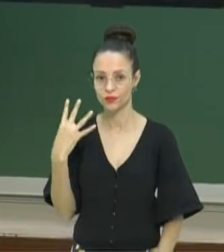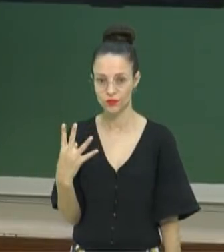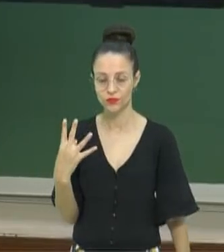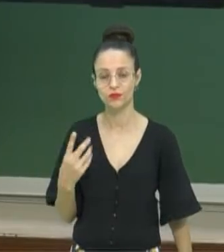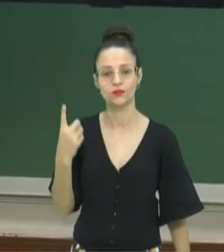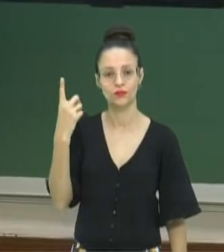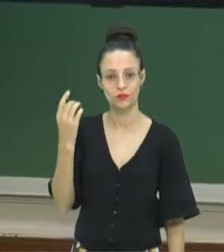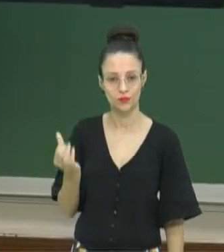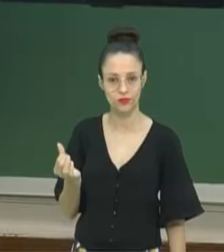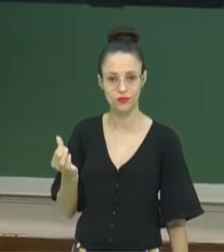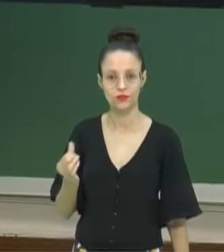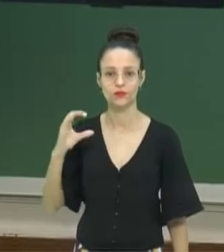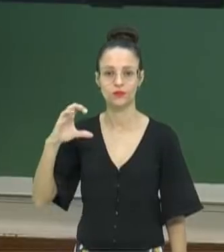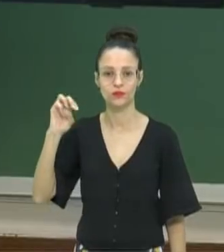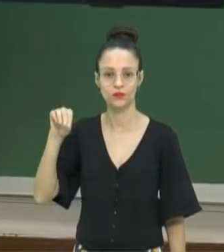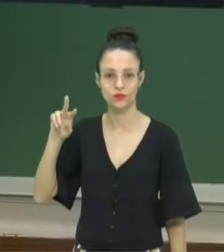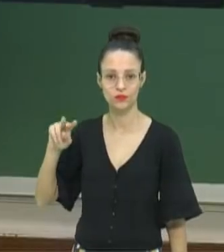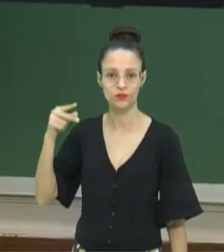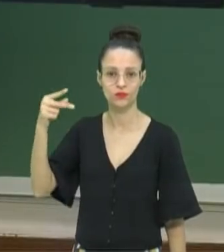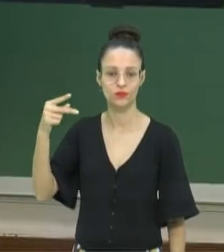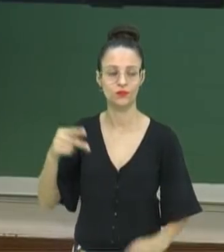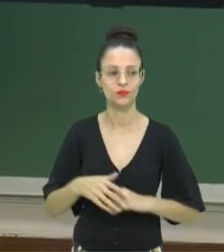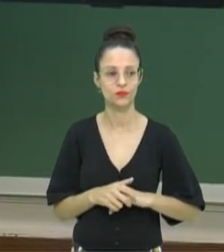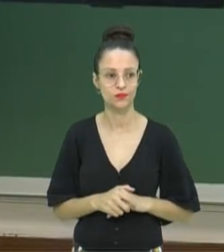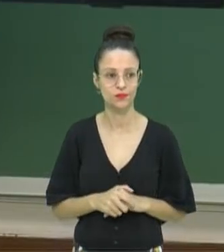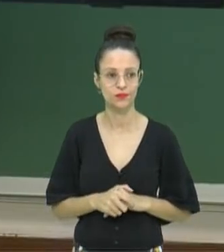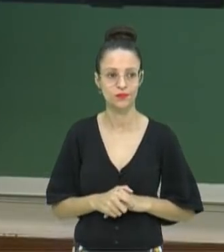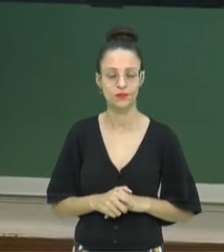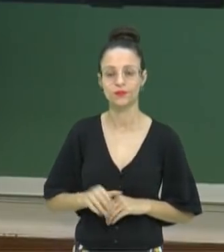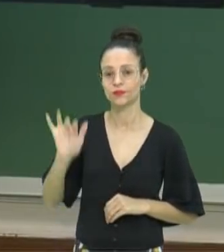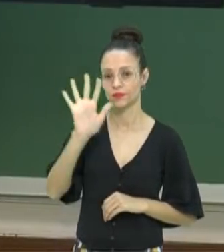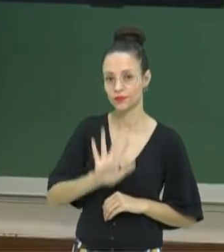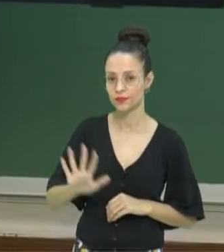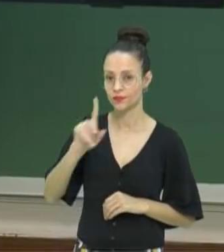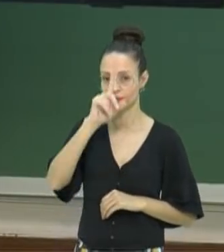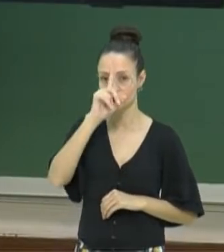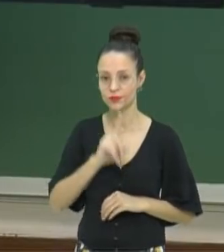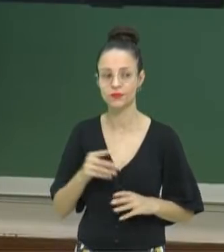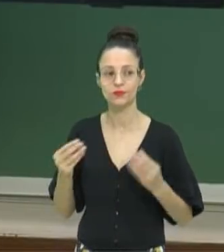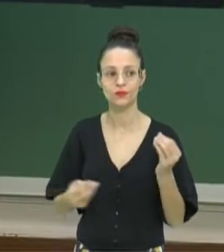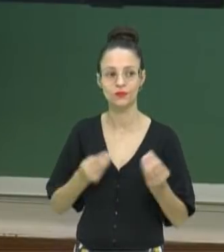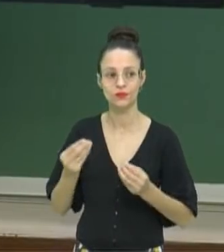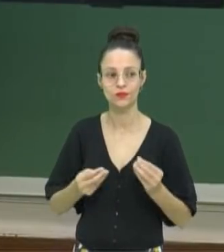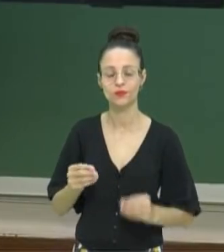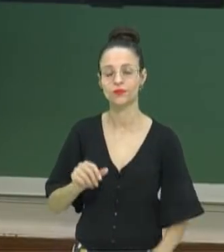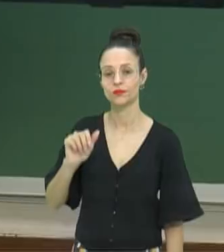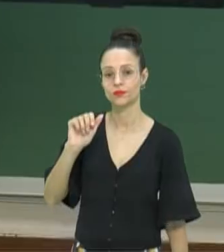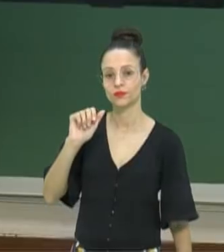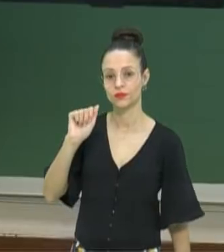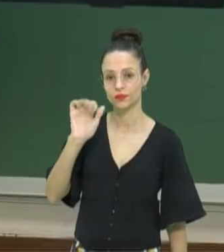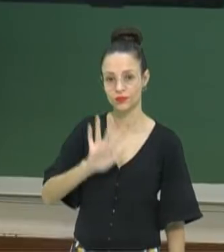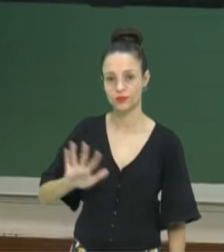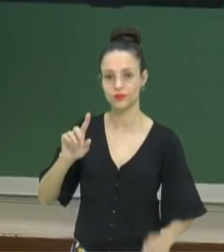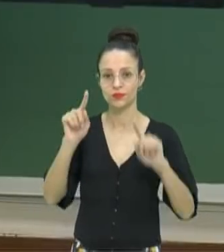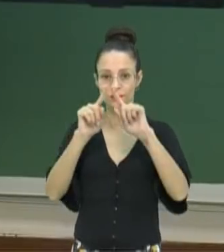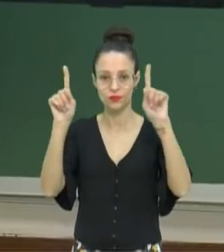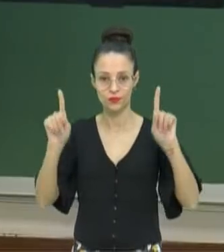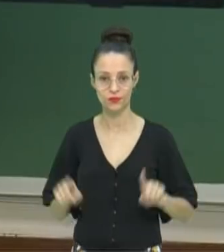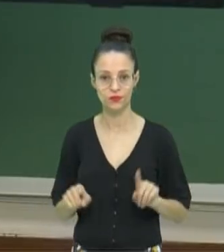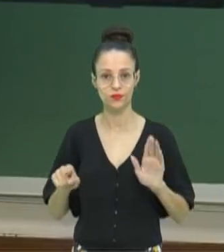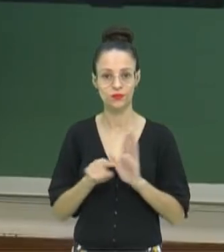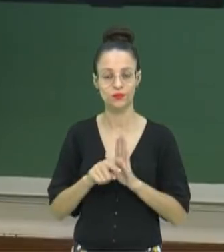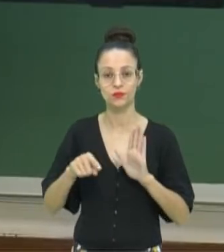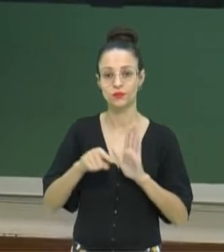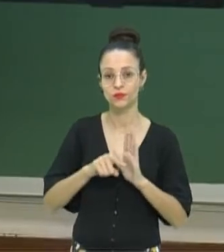é 16 centímetros quadrados. Então, a área da parte amarela é como? A área do quadrado menos a área do círculo que eu te